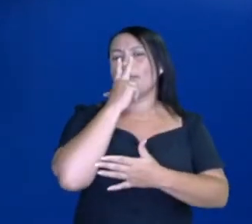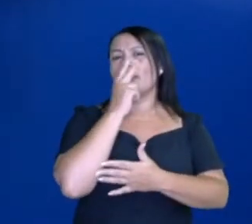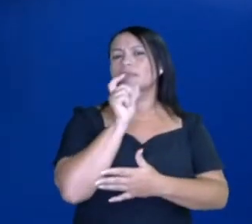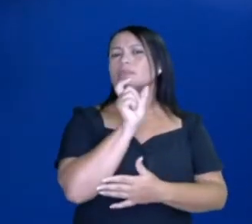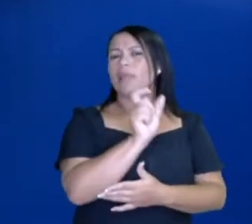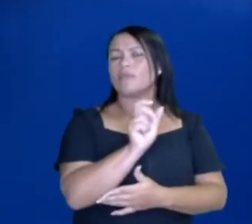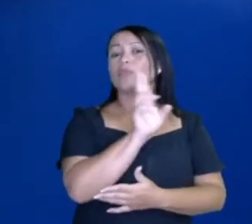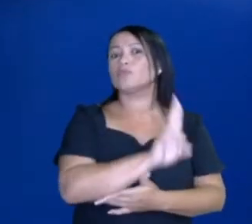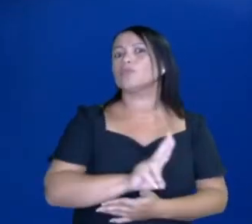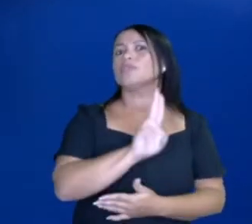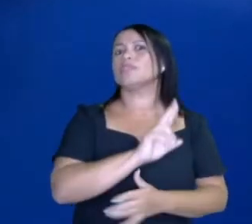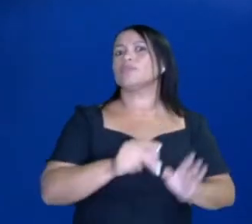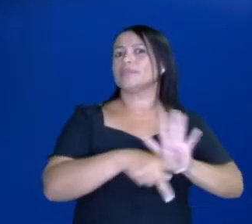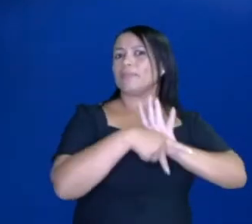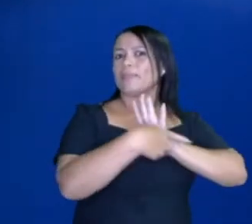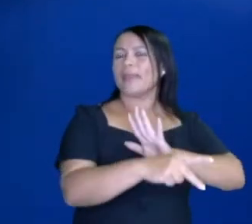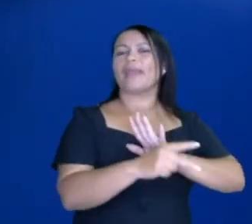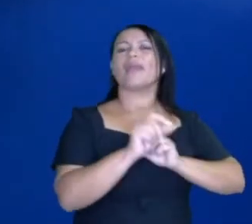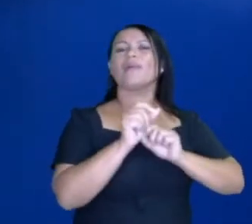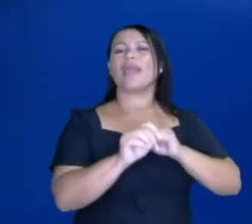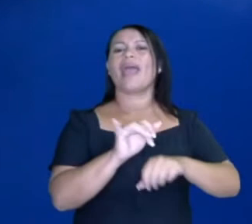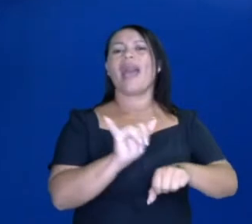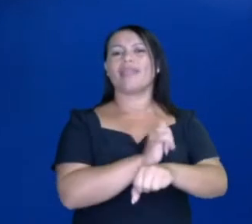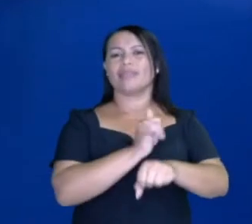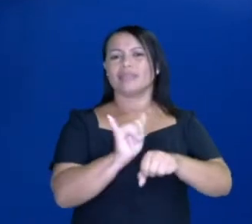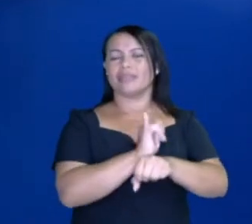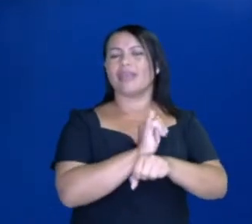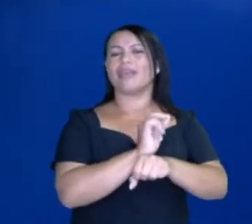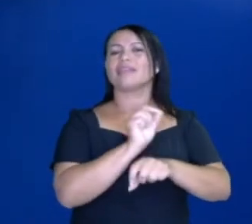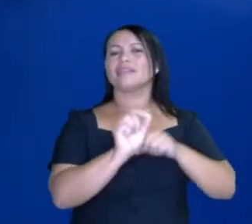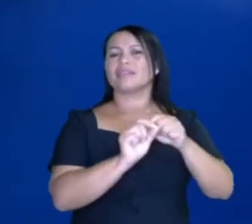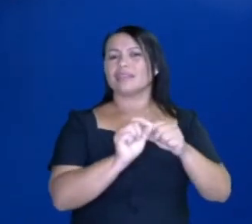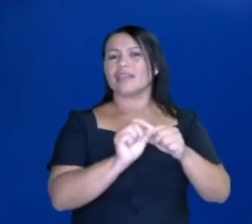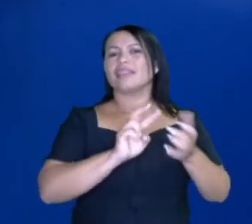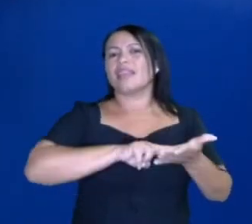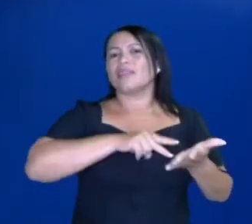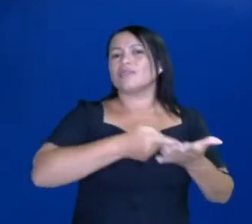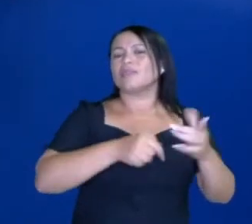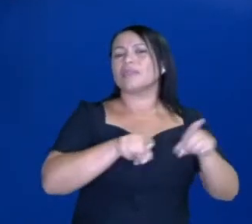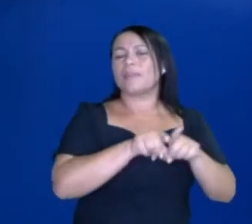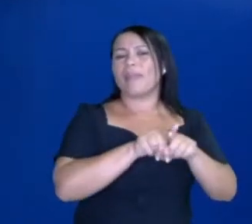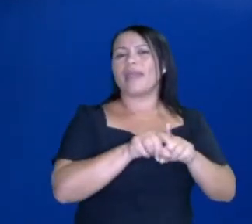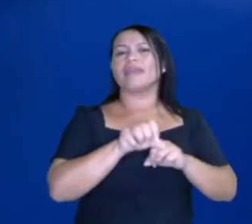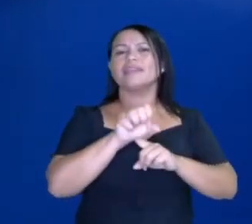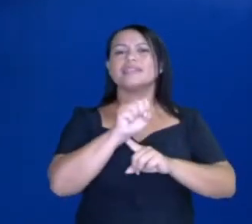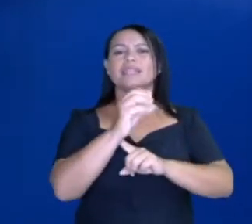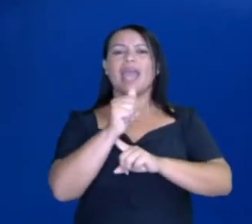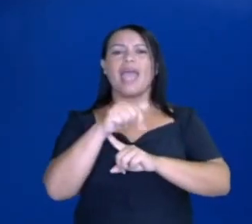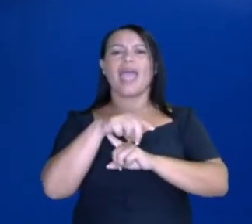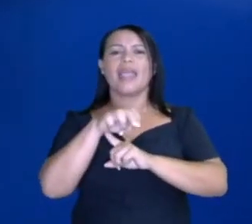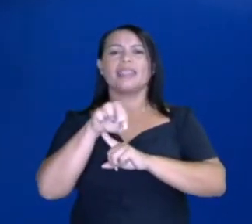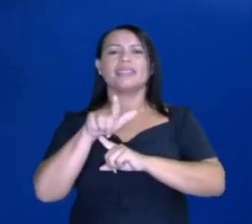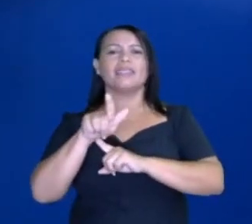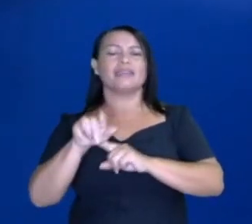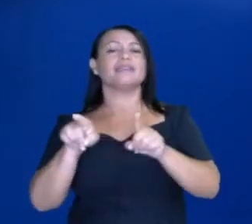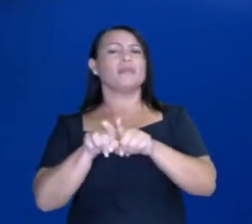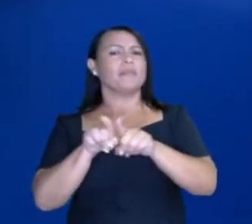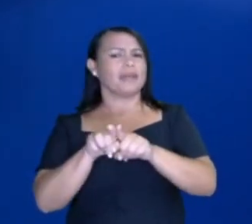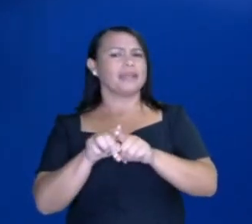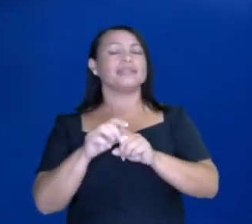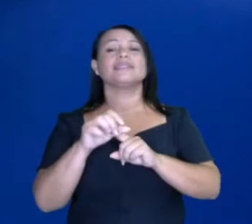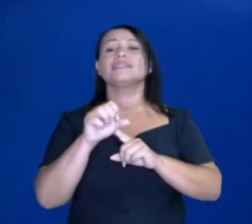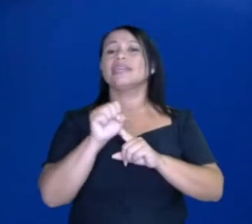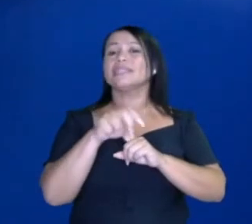nós utilizamos a técnica de interpretação chamada scanning e também na